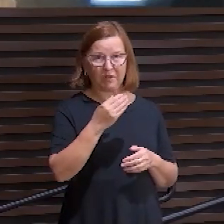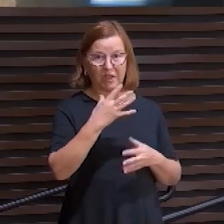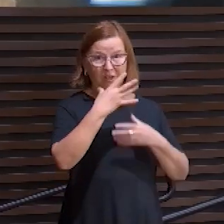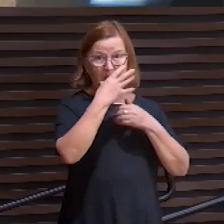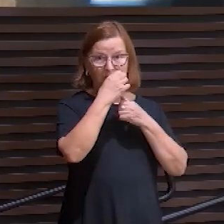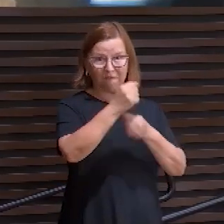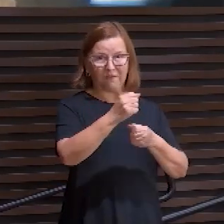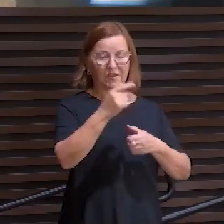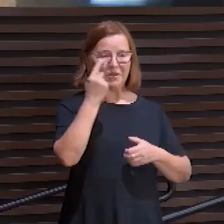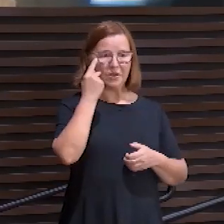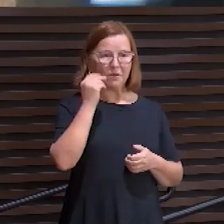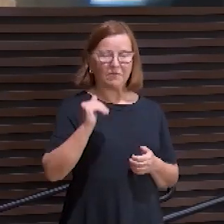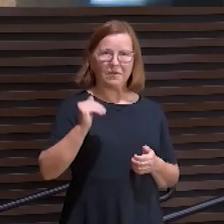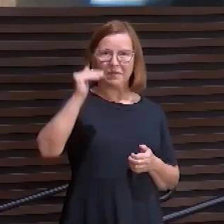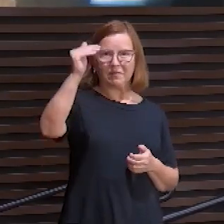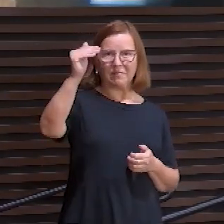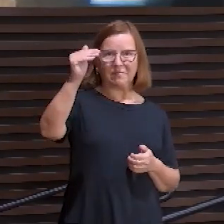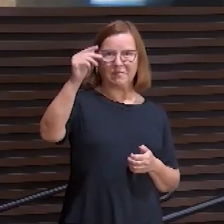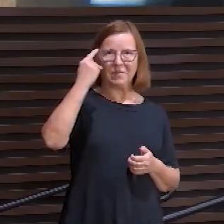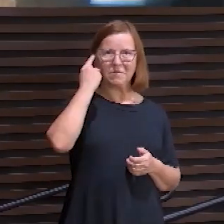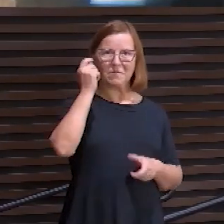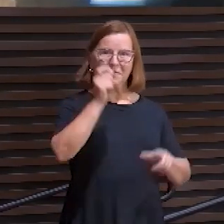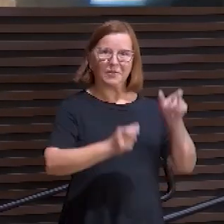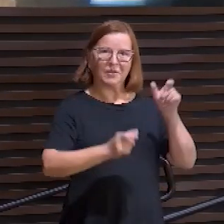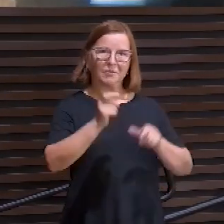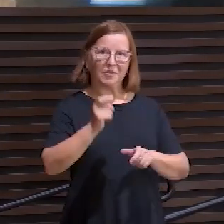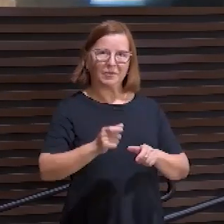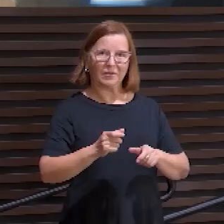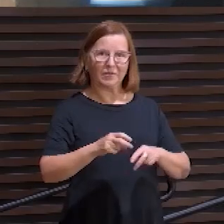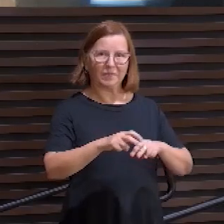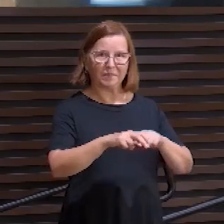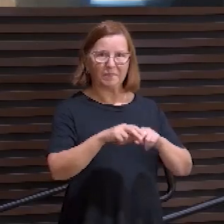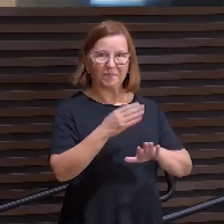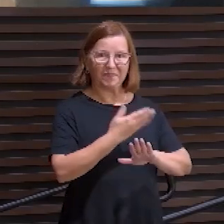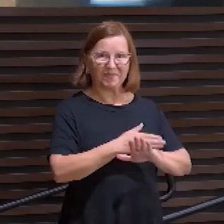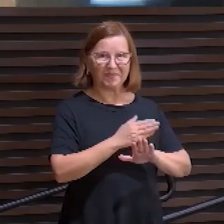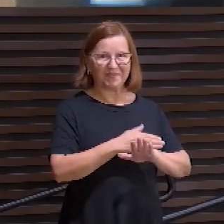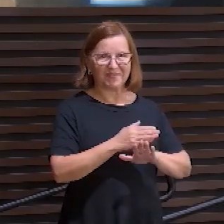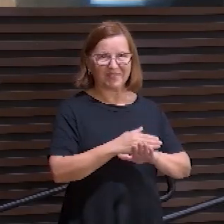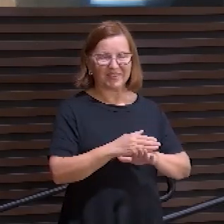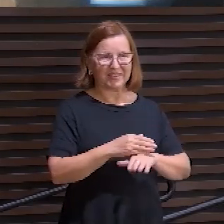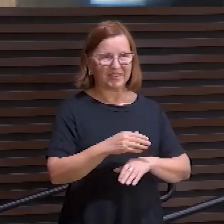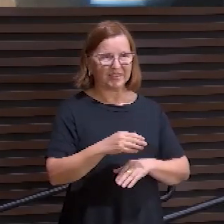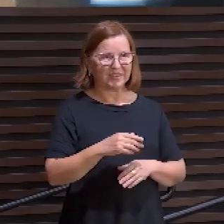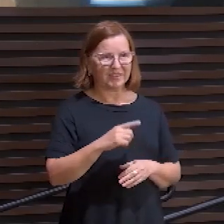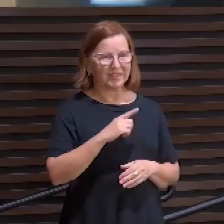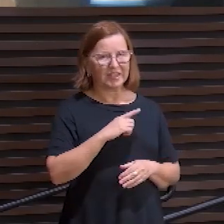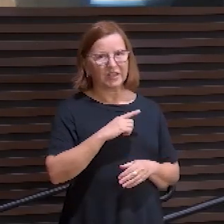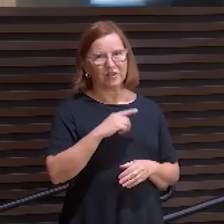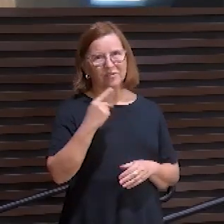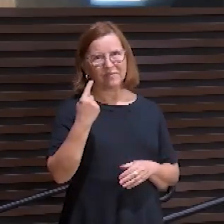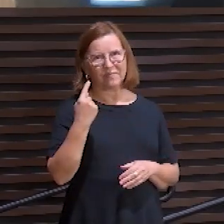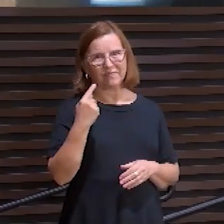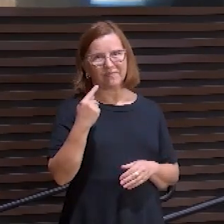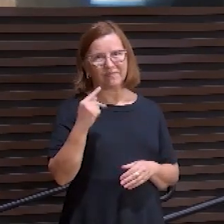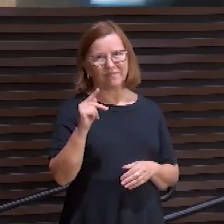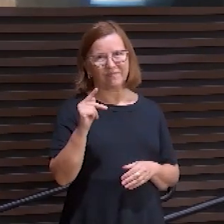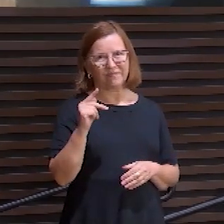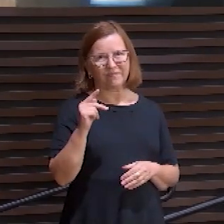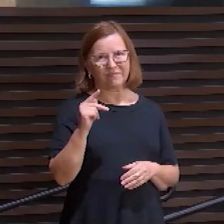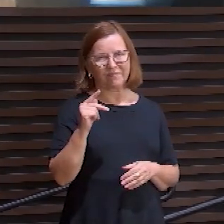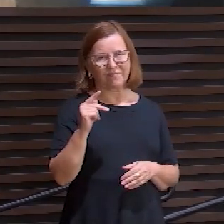os adultos, para aqueles que, pela prática, têm as suas